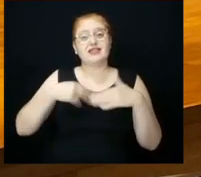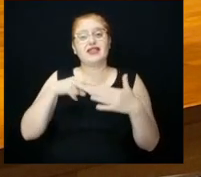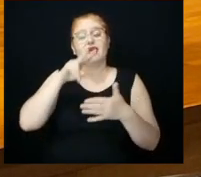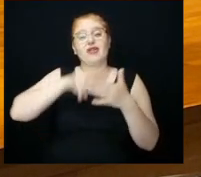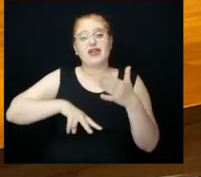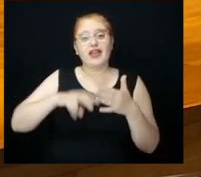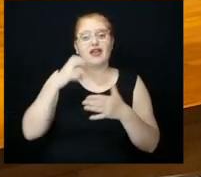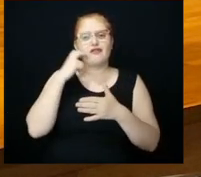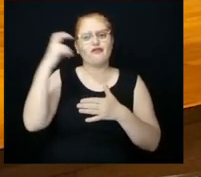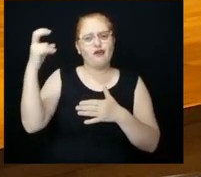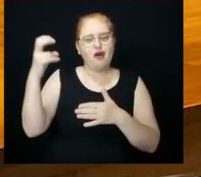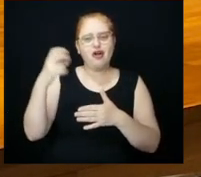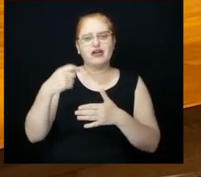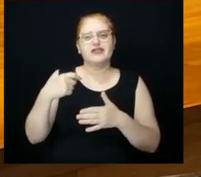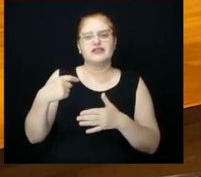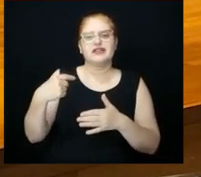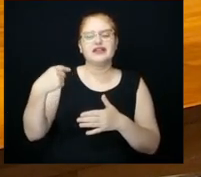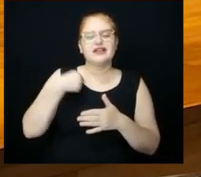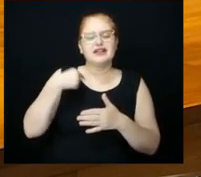voz alta,